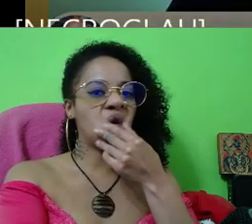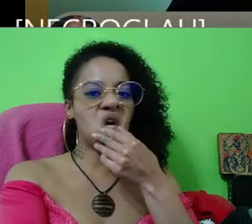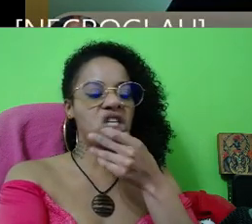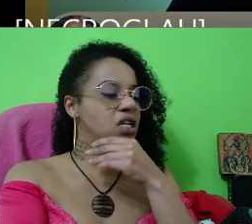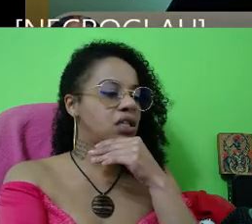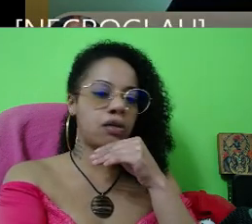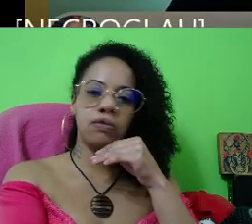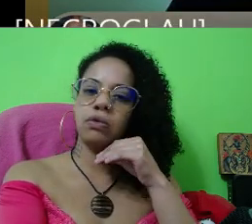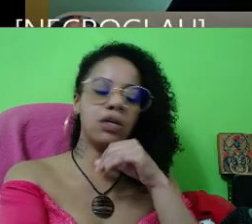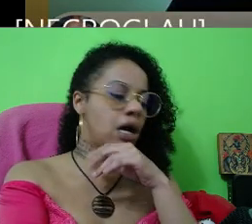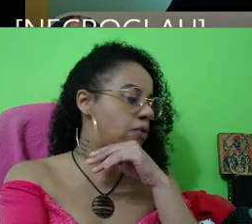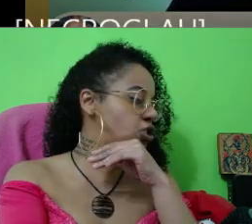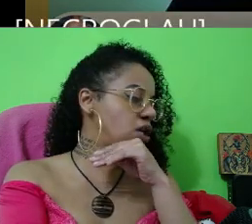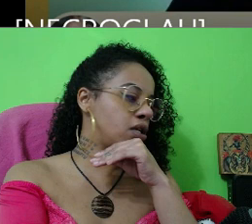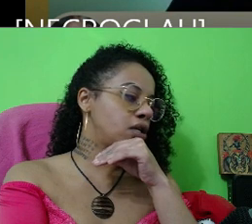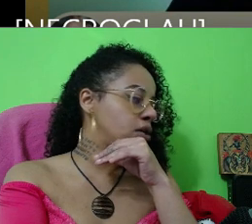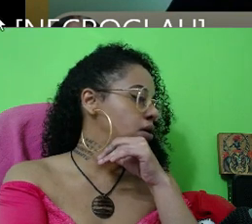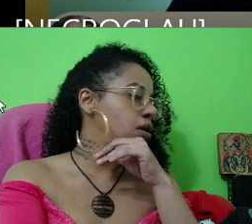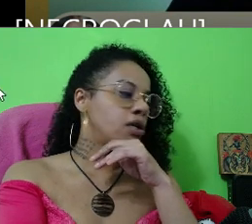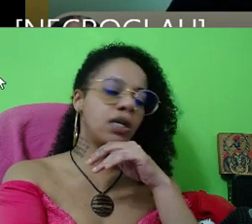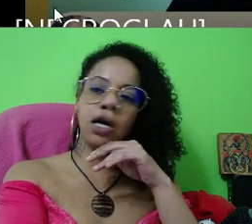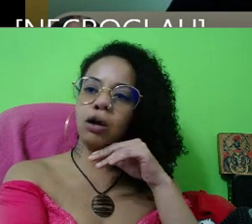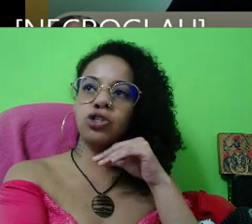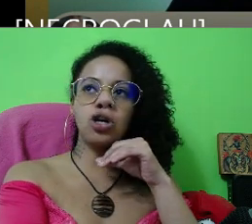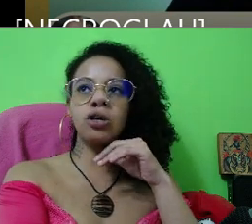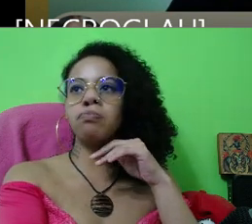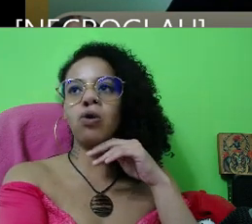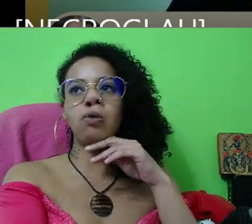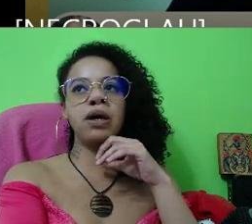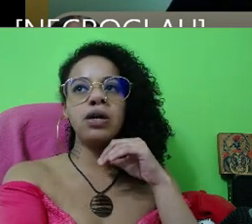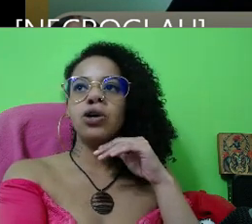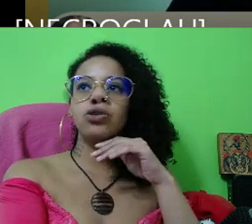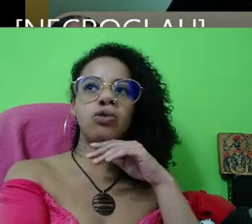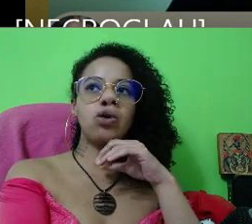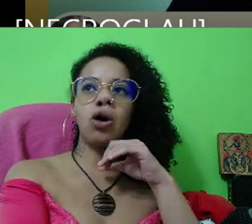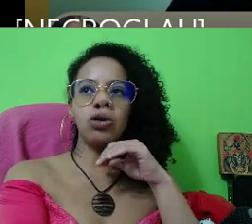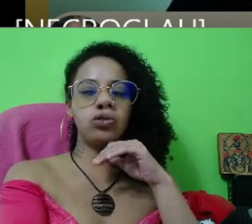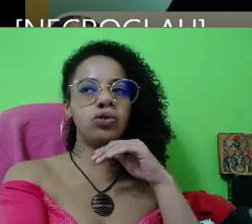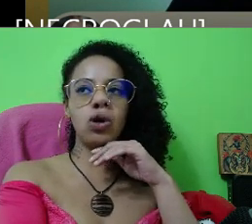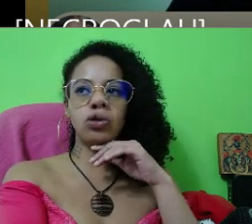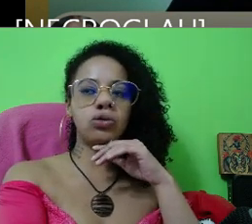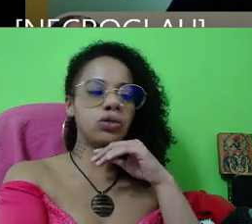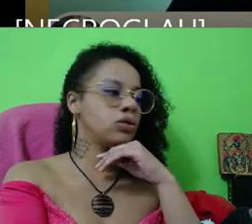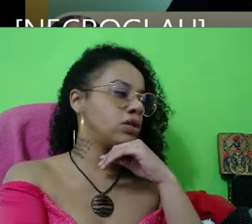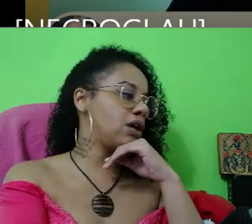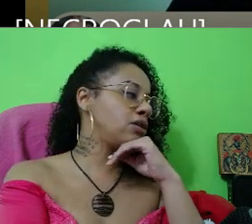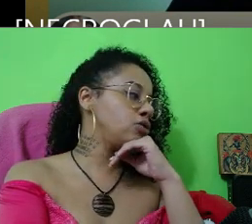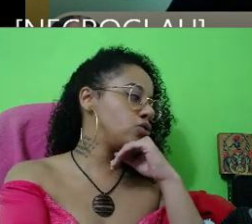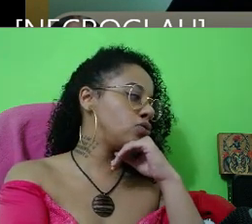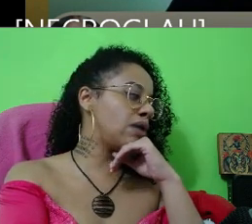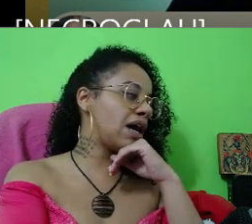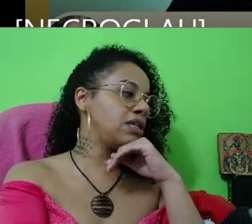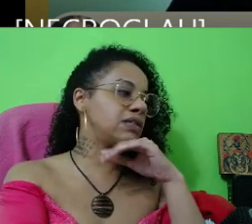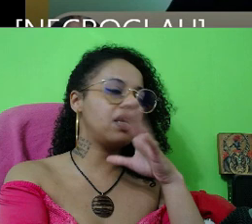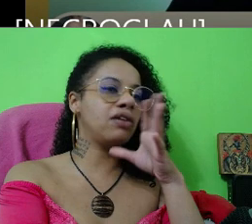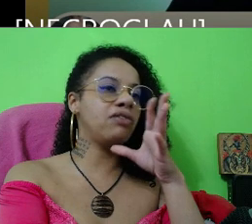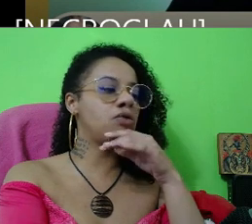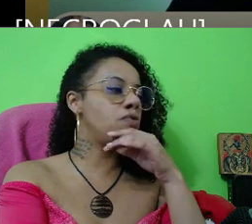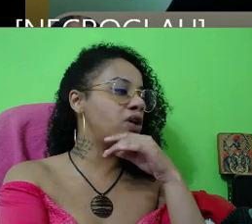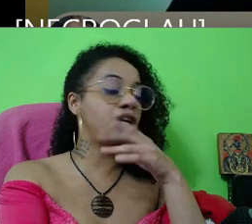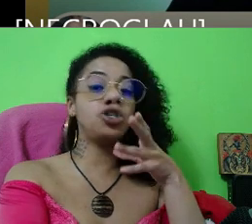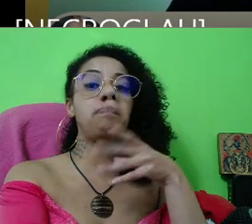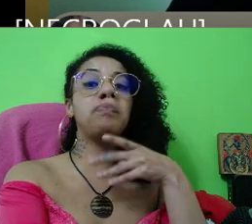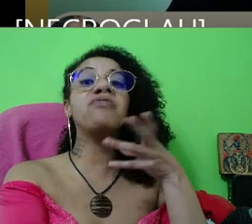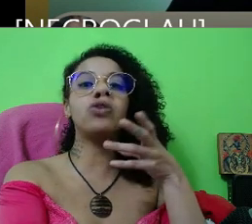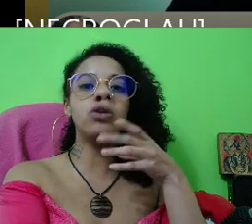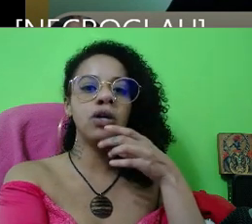não adianta não adianta não jogue bomba no colo dos outros né Jô Soares aí